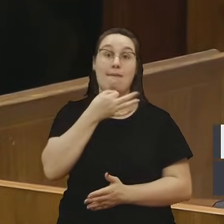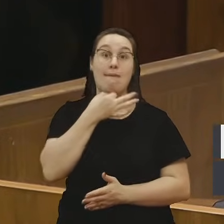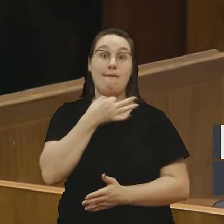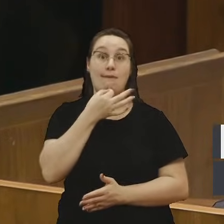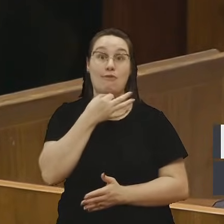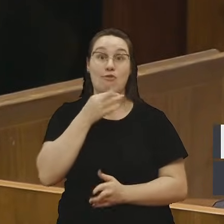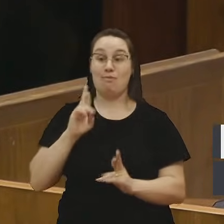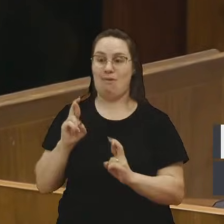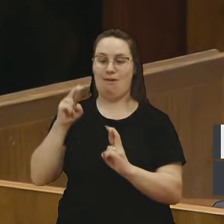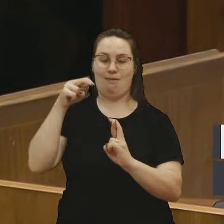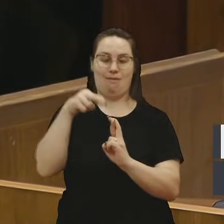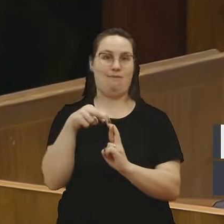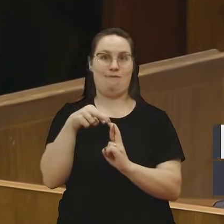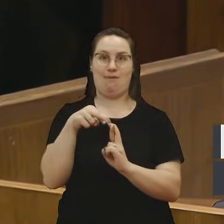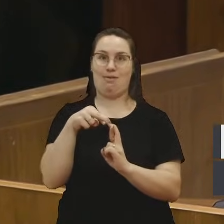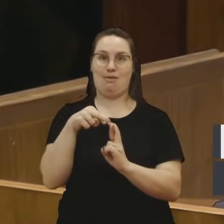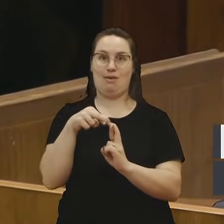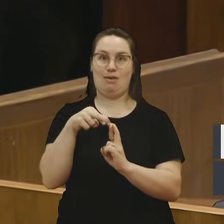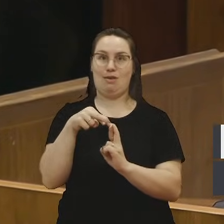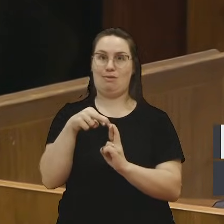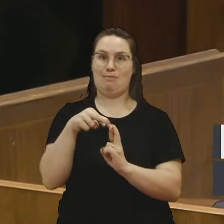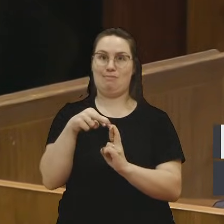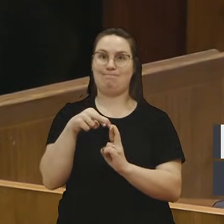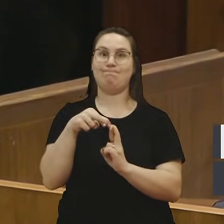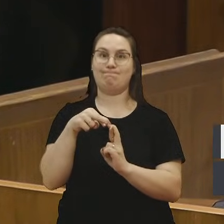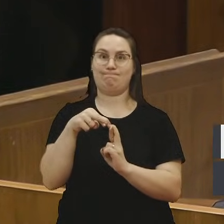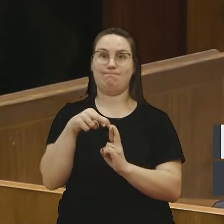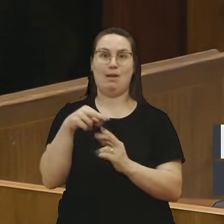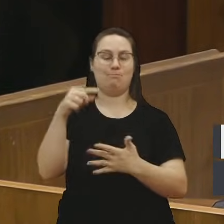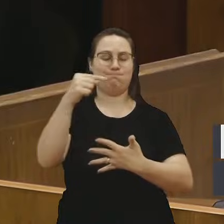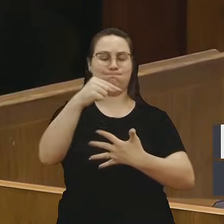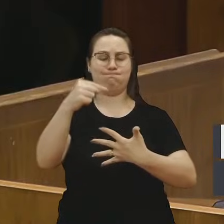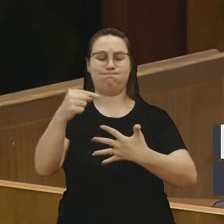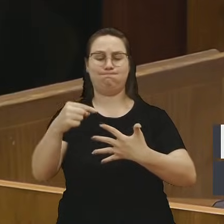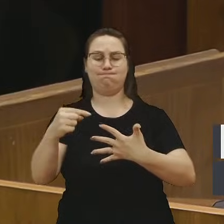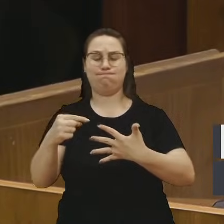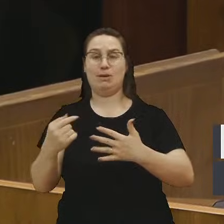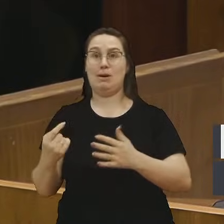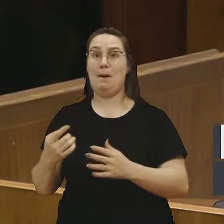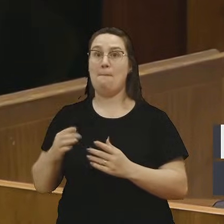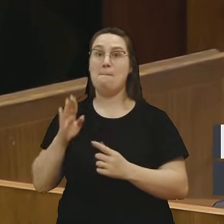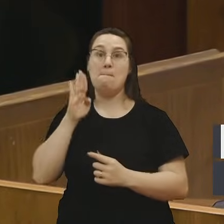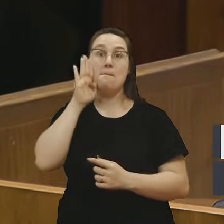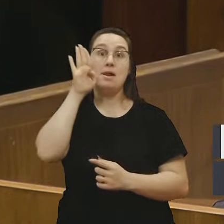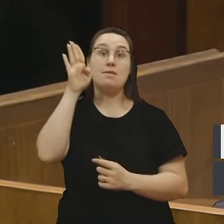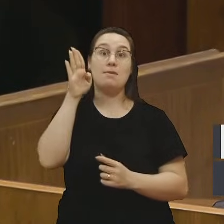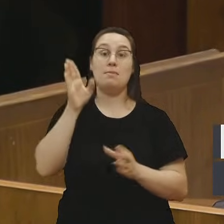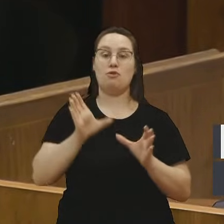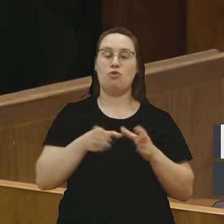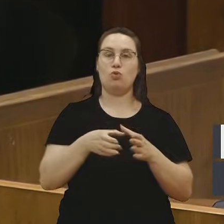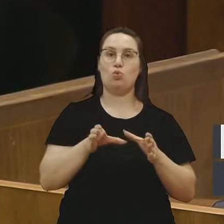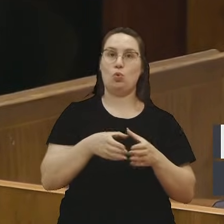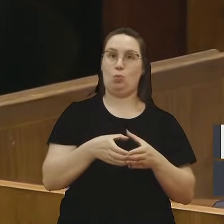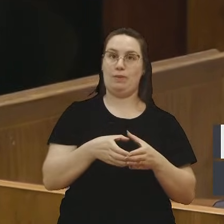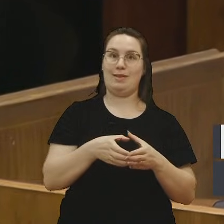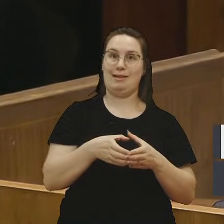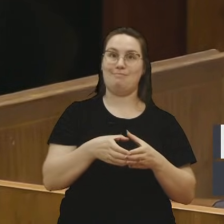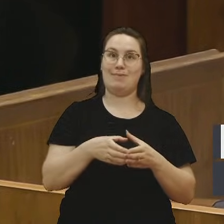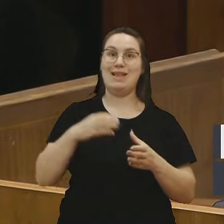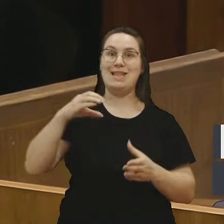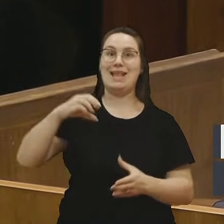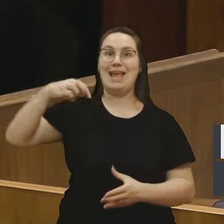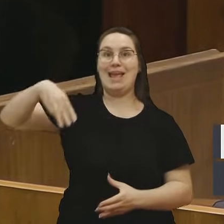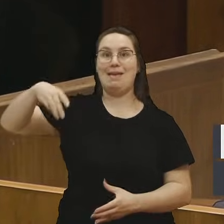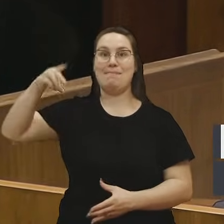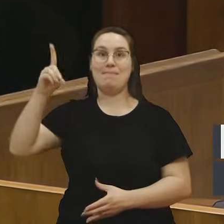é referência em todos os sentidos, principalmente na composição do CMD. A história do CMD de Caxias